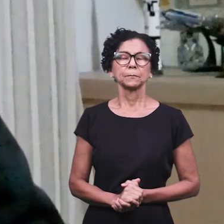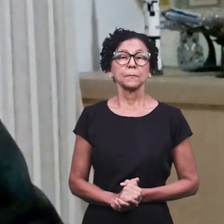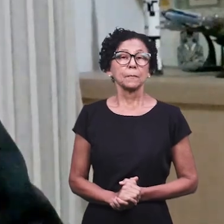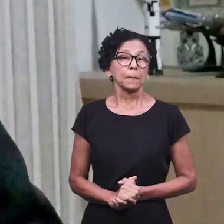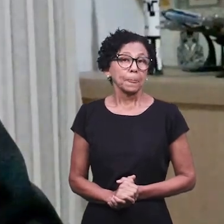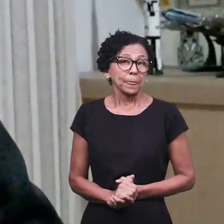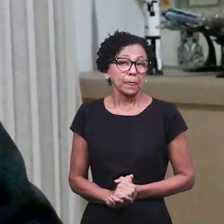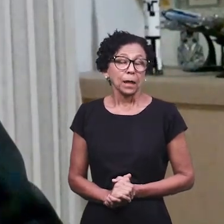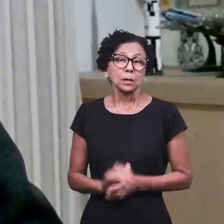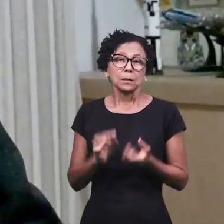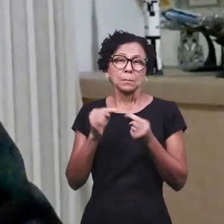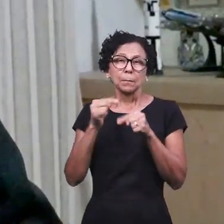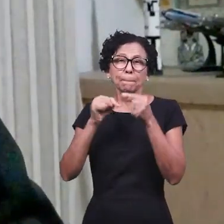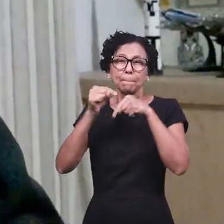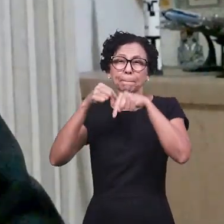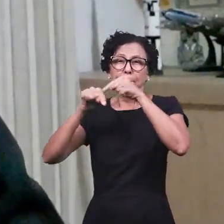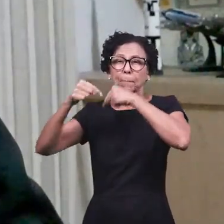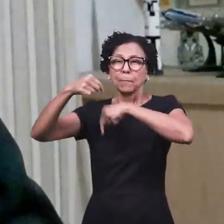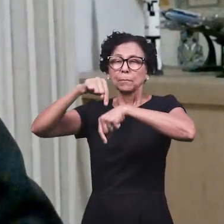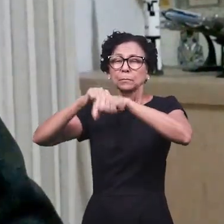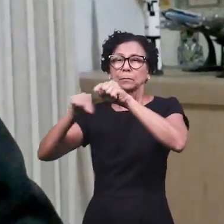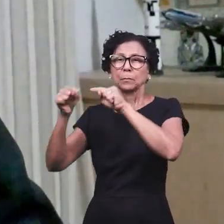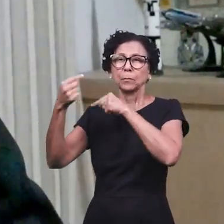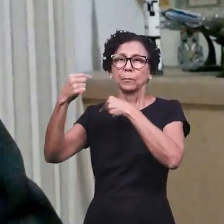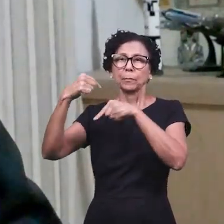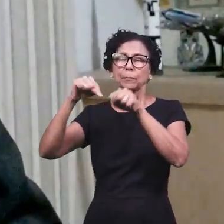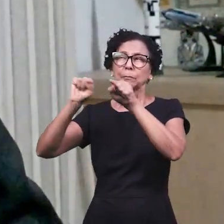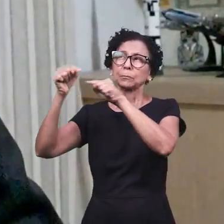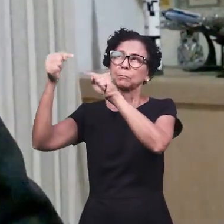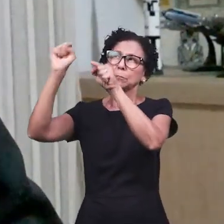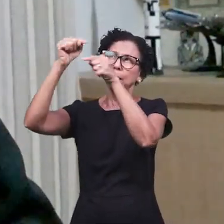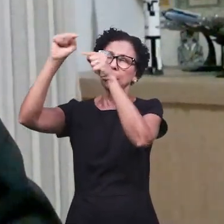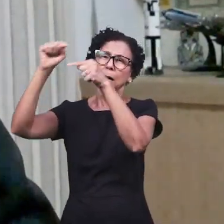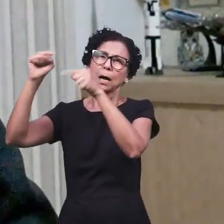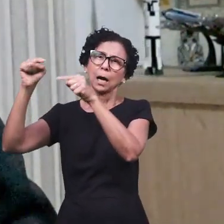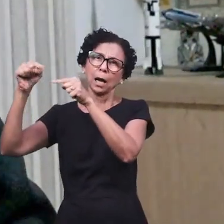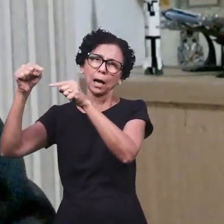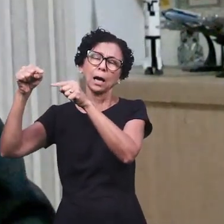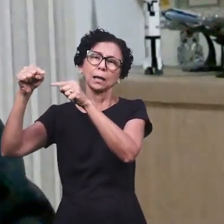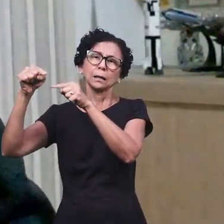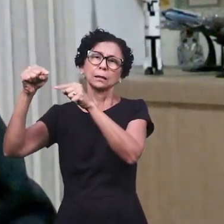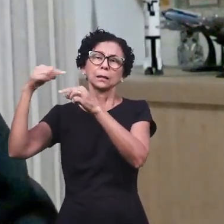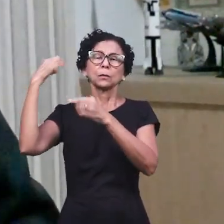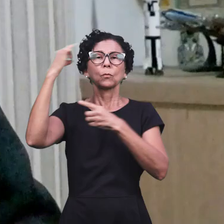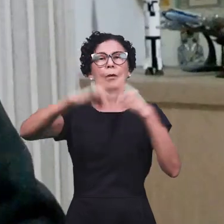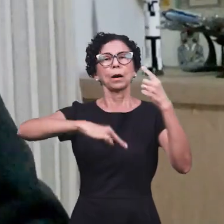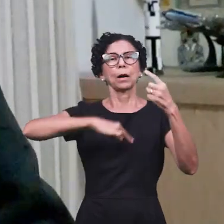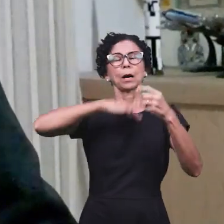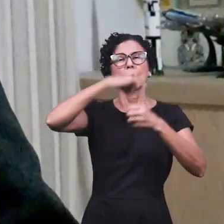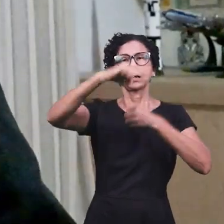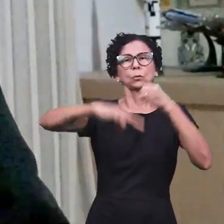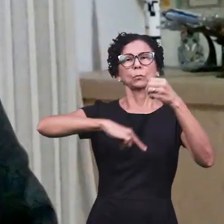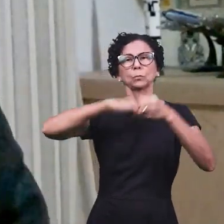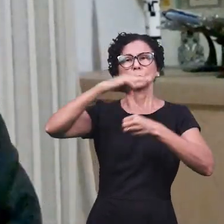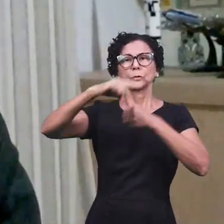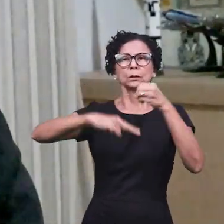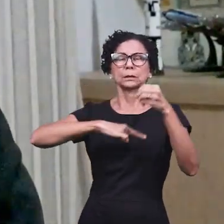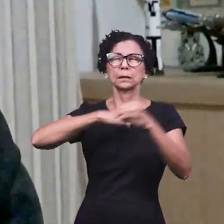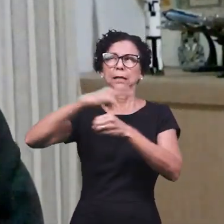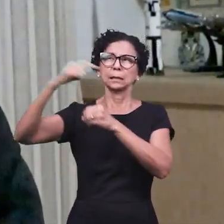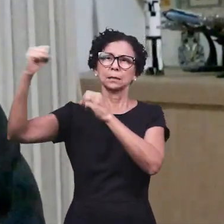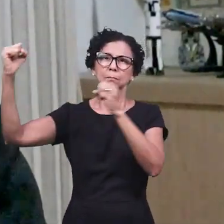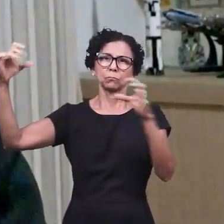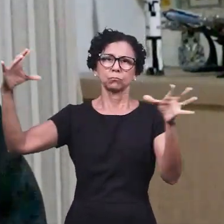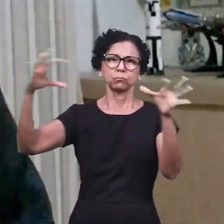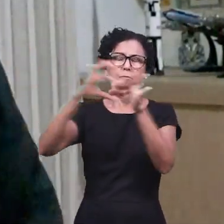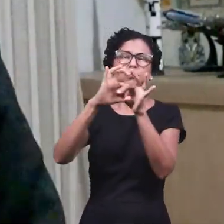nossos átomos que estão na atmosfera, em especial o nitrogênio e o oxigênio, que são os dois principais gases